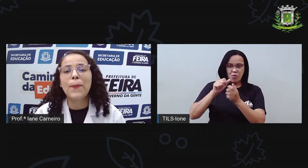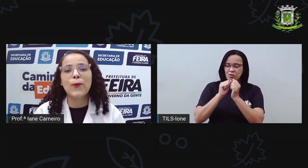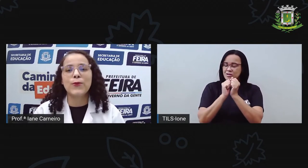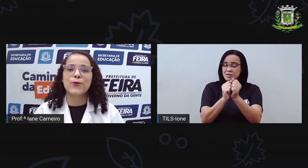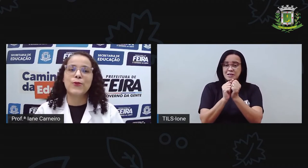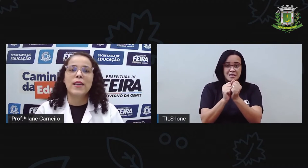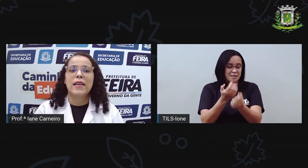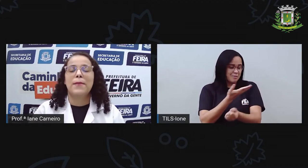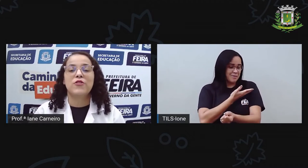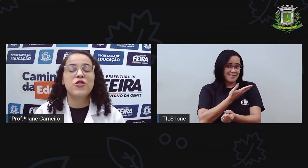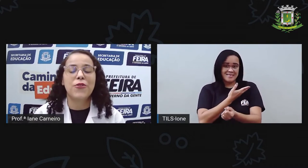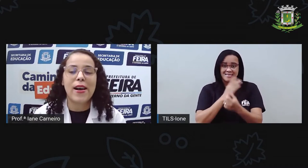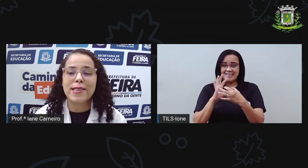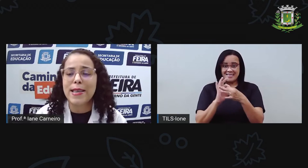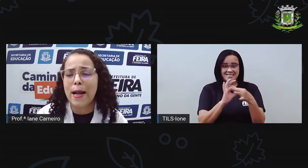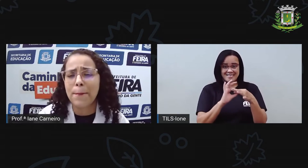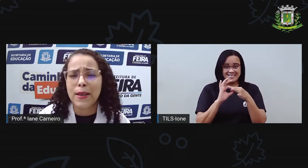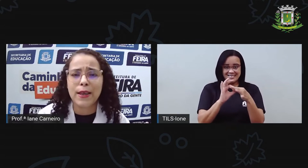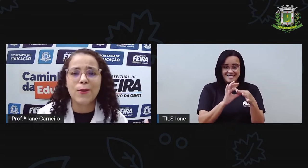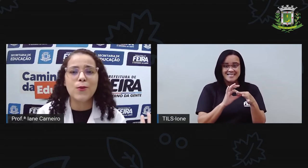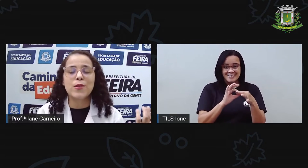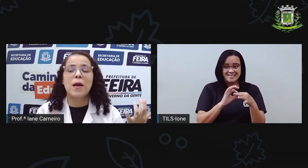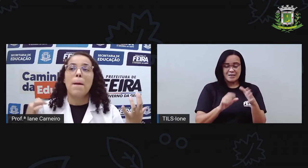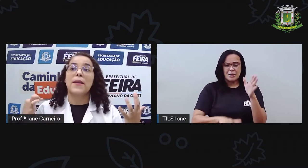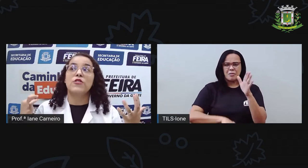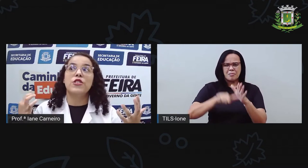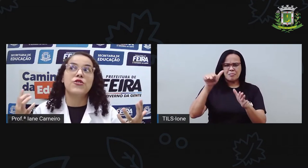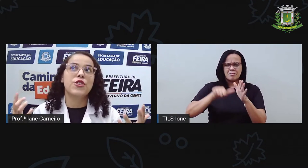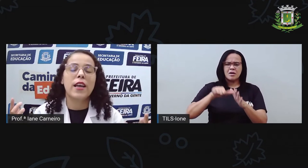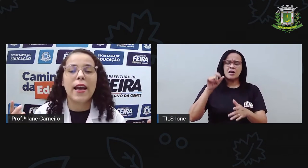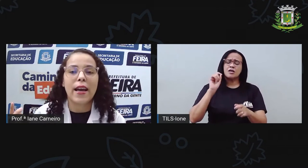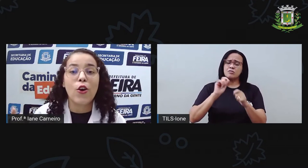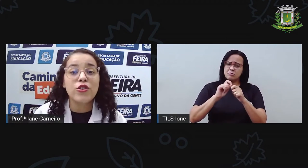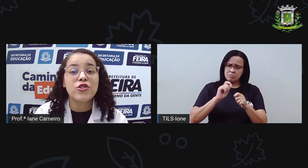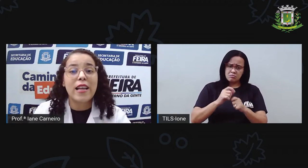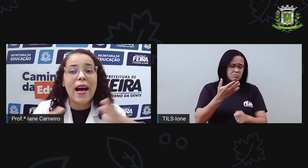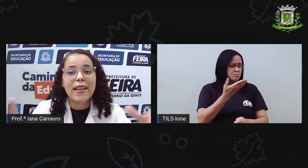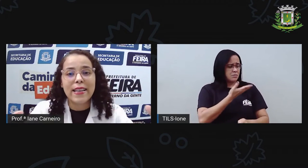primeiro ponto para a gente fazer amigos, para a gente